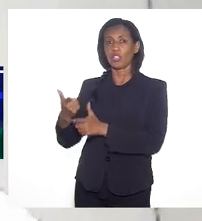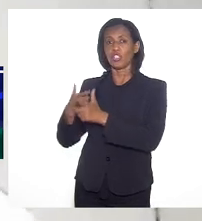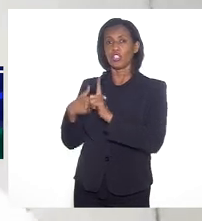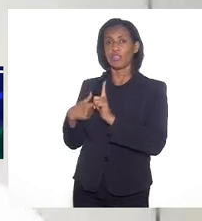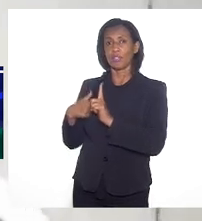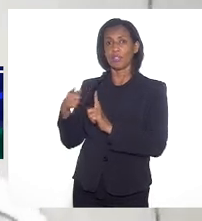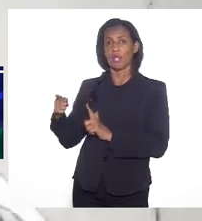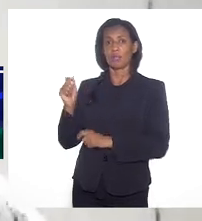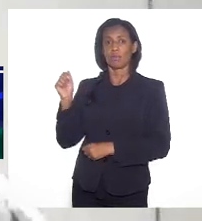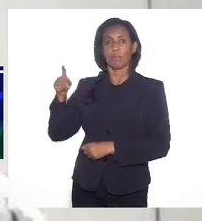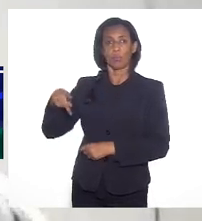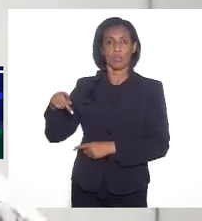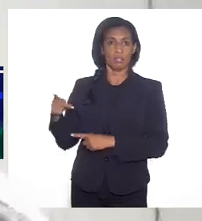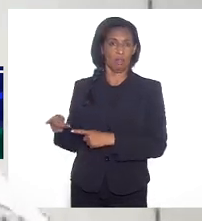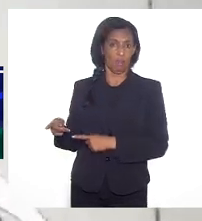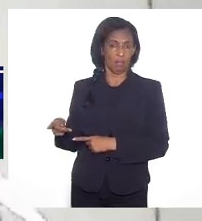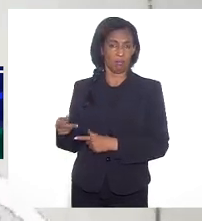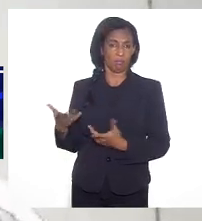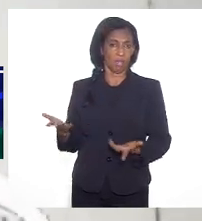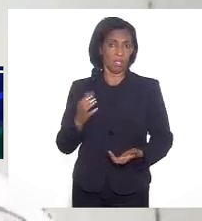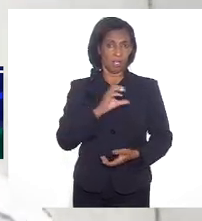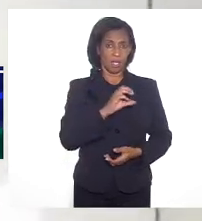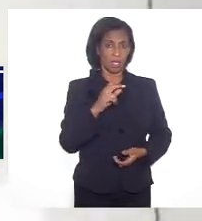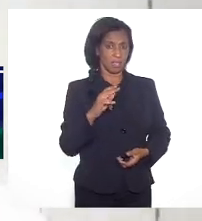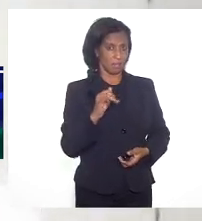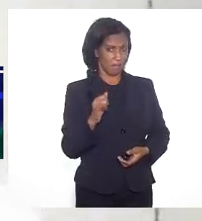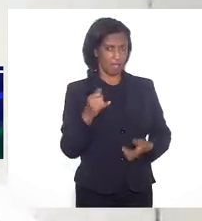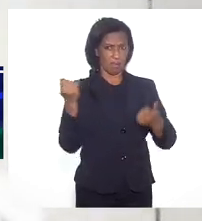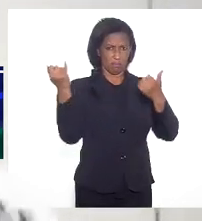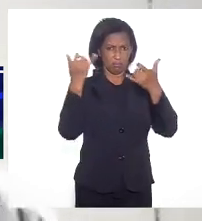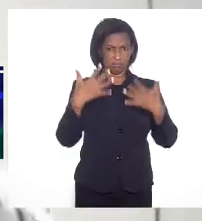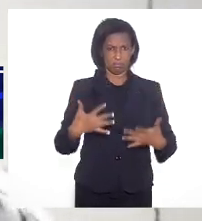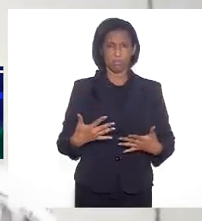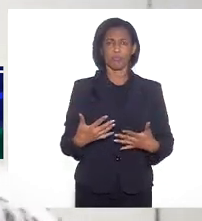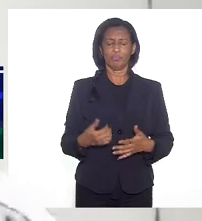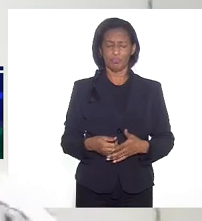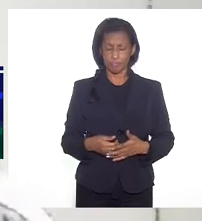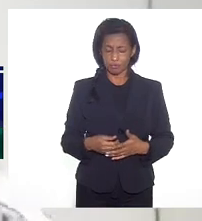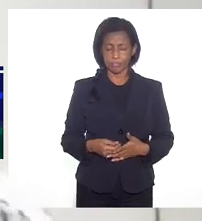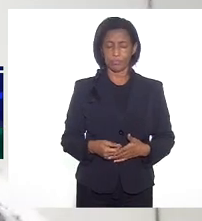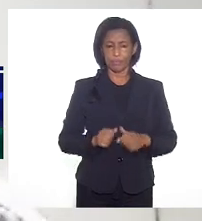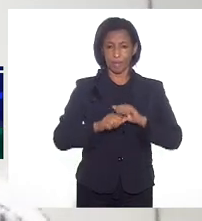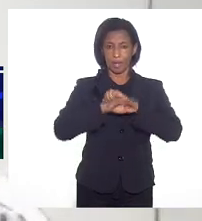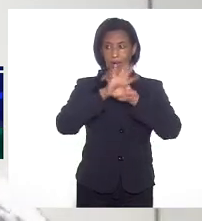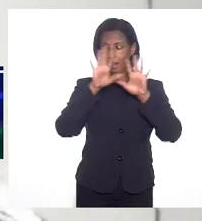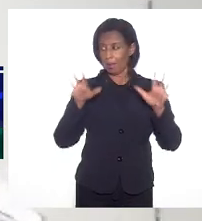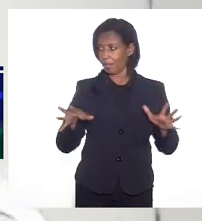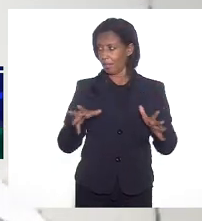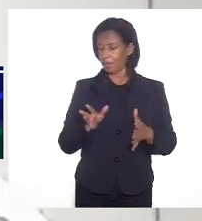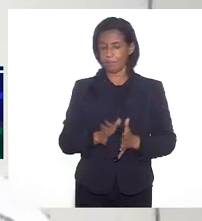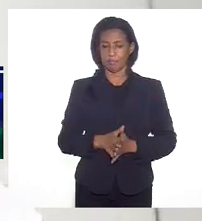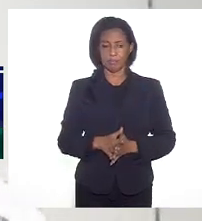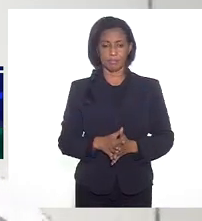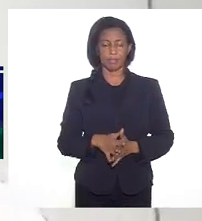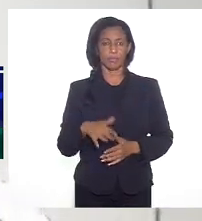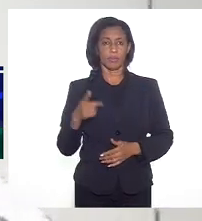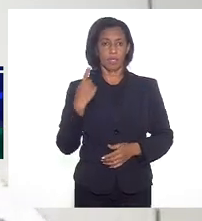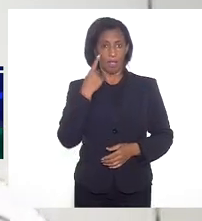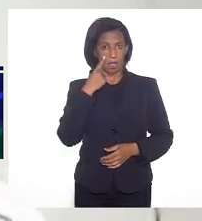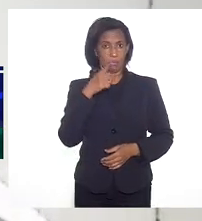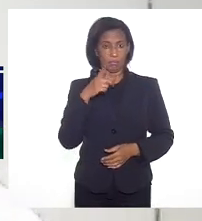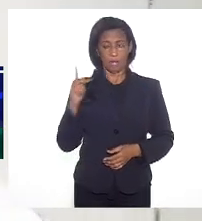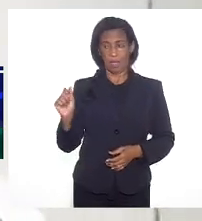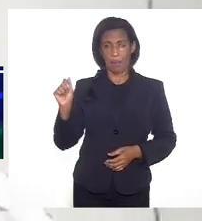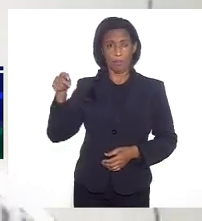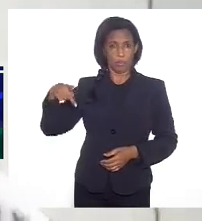o fato é que a CPI nos colocou com muita clareza a vossa excelência deputada Marta Rocha que é aposentada do Estado do Rio